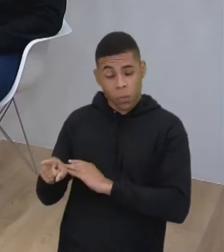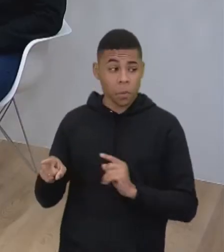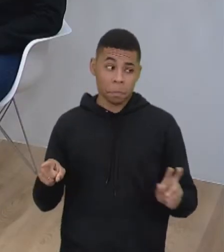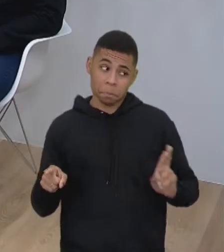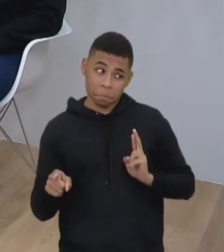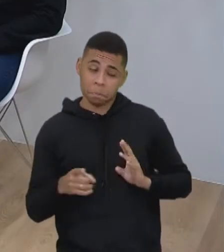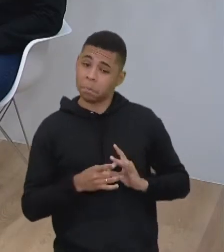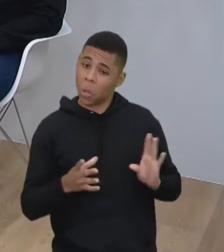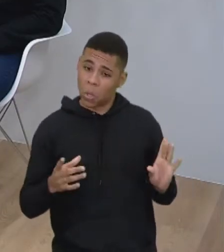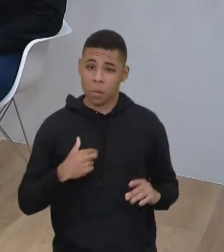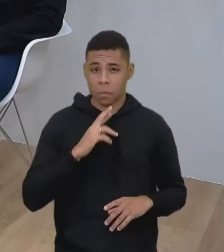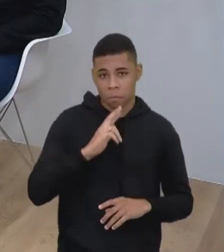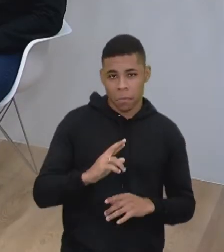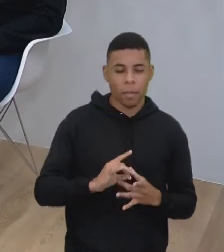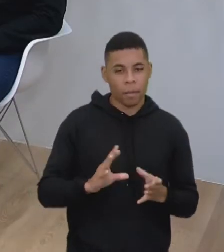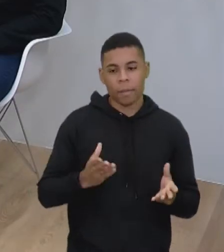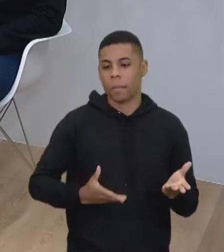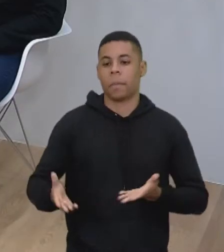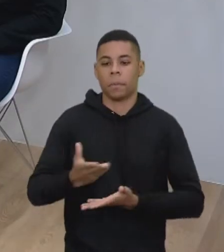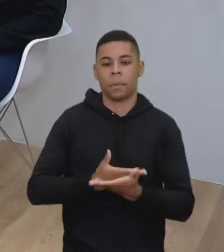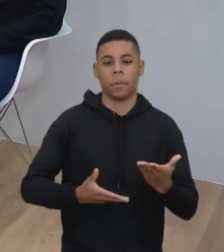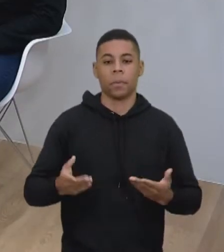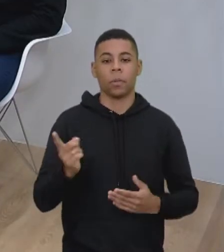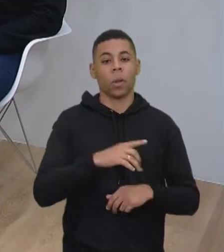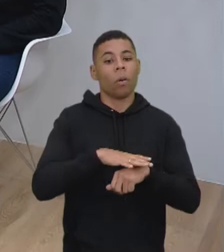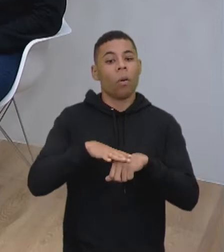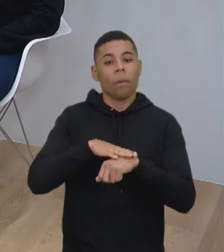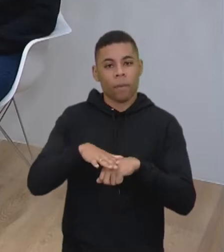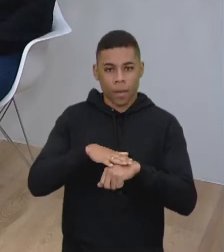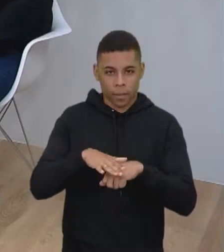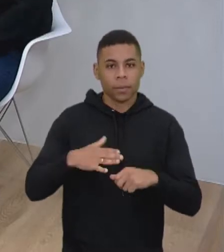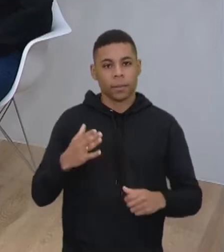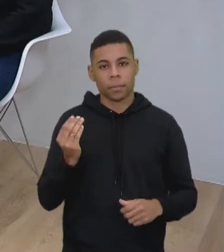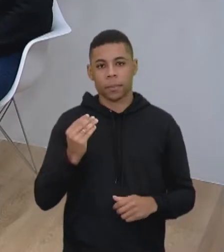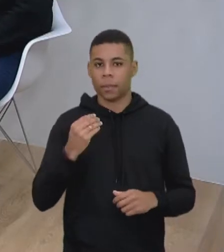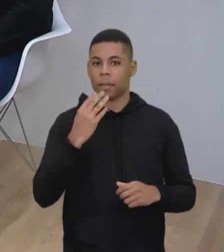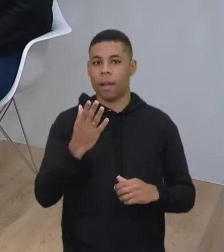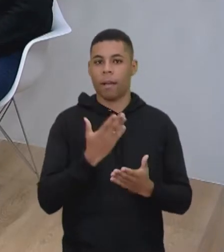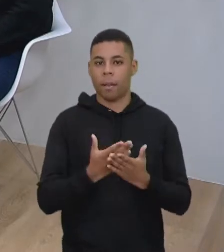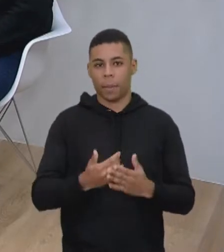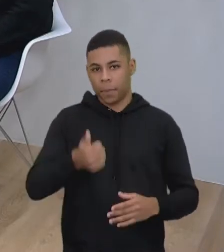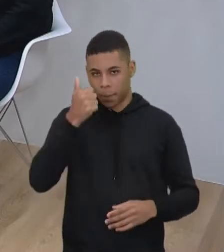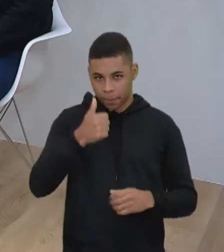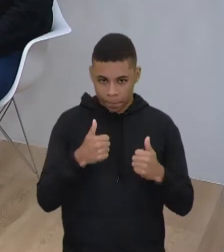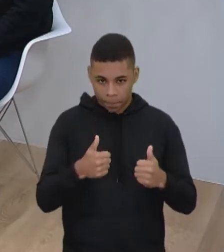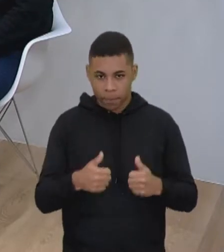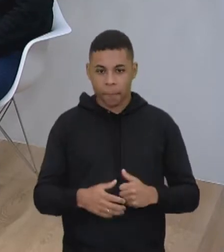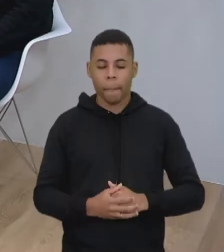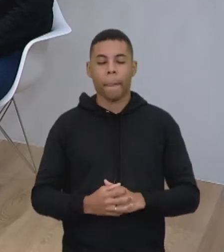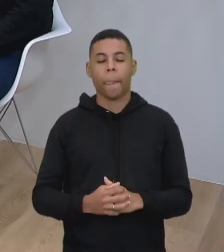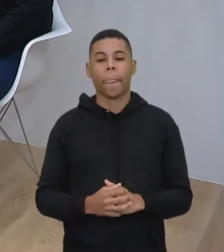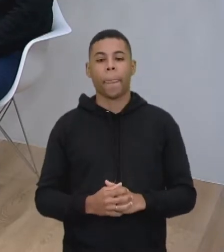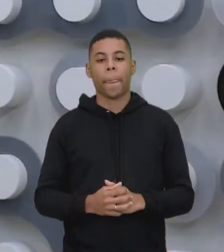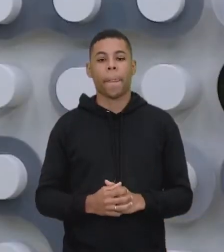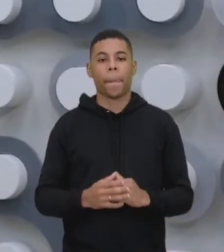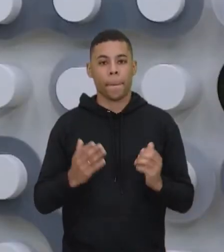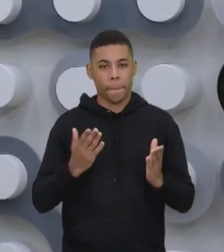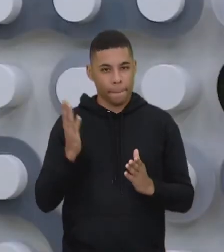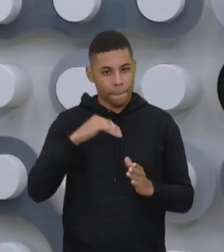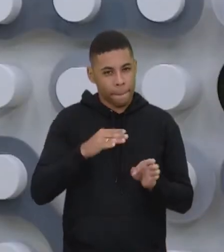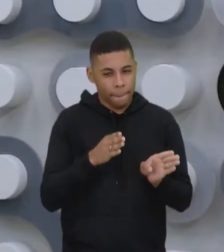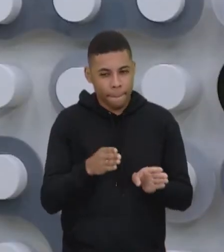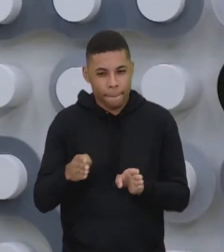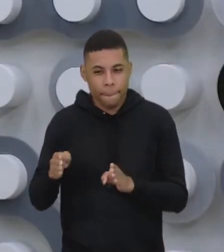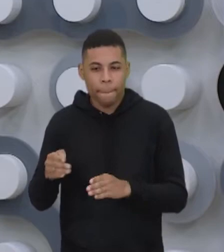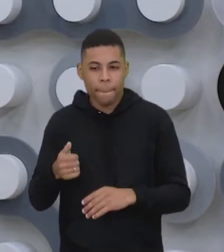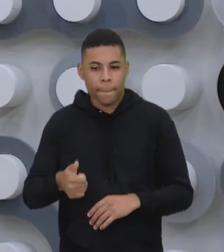responder, eu posso responder. A ideia é mostrar que a gente conversa pra caramba para trazer para você o melhor das aulas. Sim. É isso, né? Mas antes vamos lá organizar tudo direitinho,